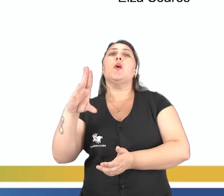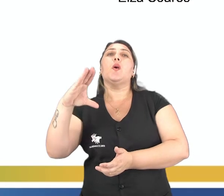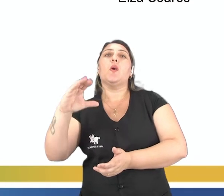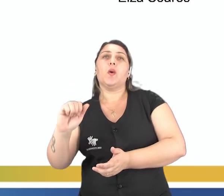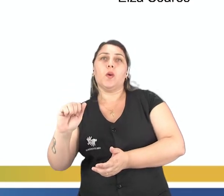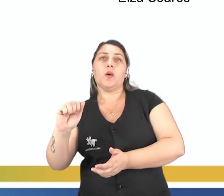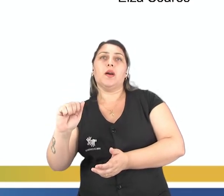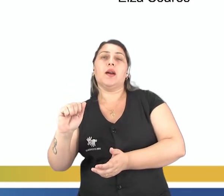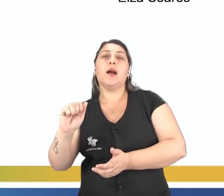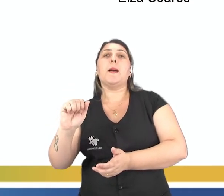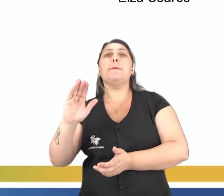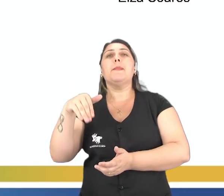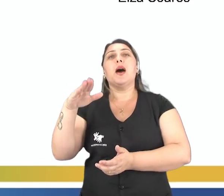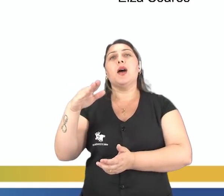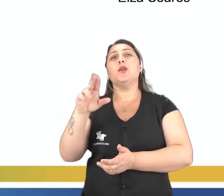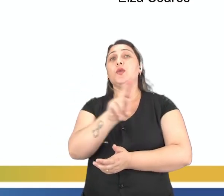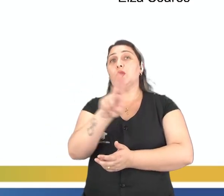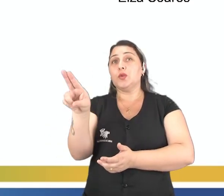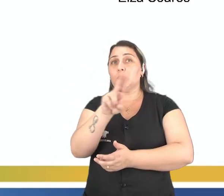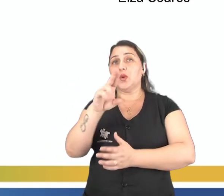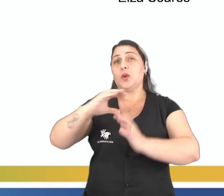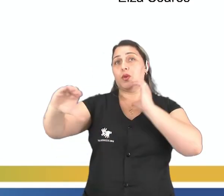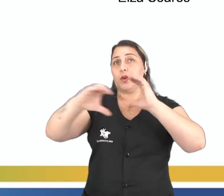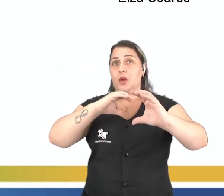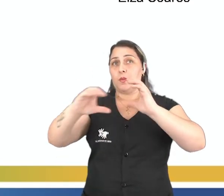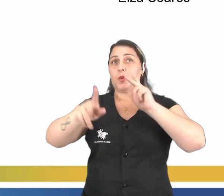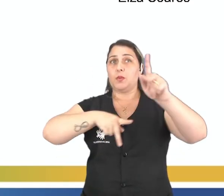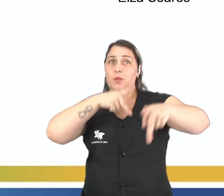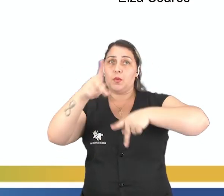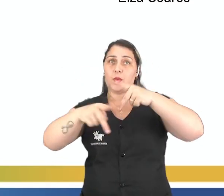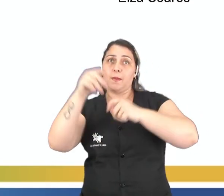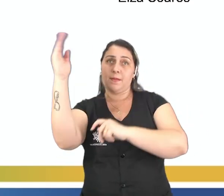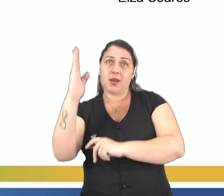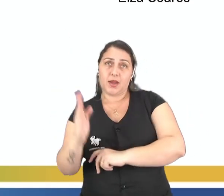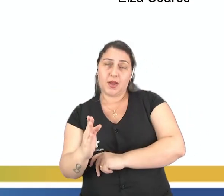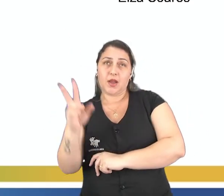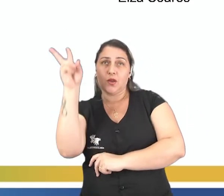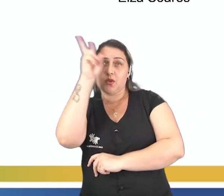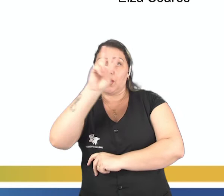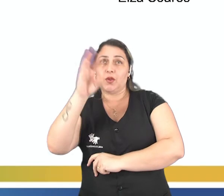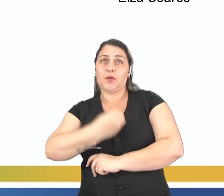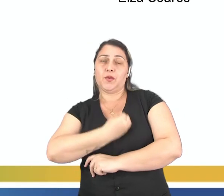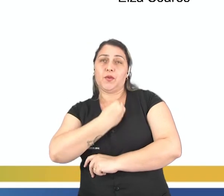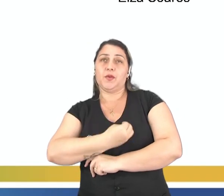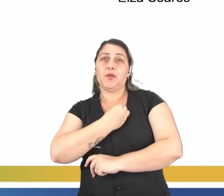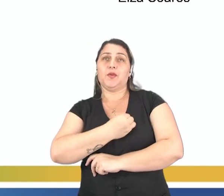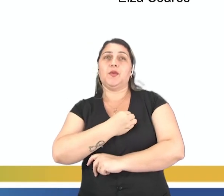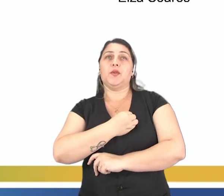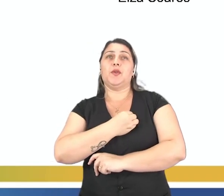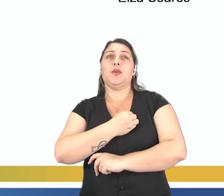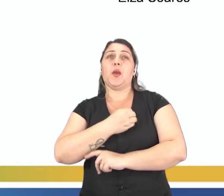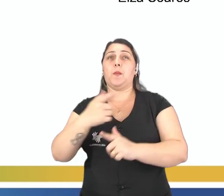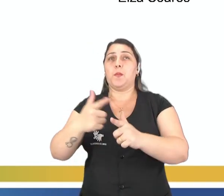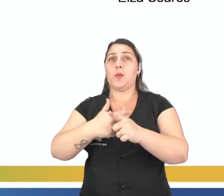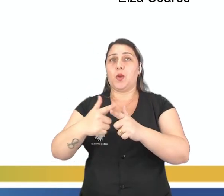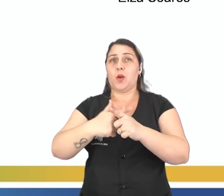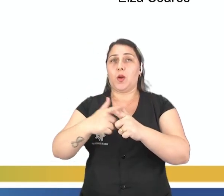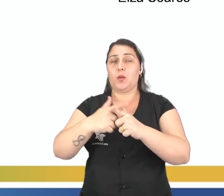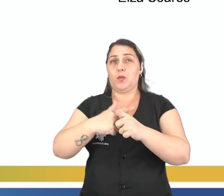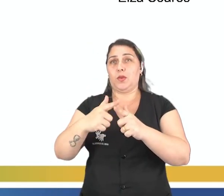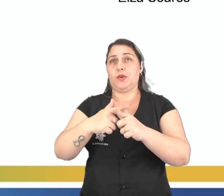dos maiores nomes da música popular brasileira. Sua história de vida conta com tragédias e